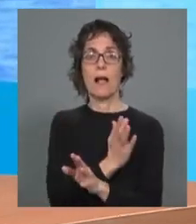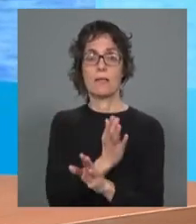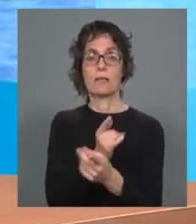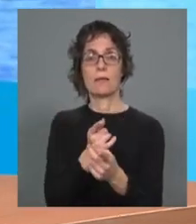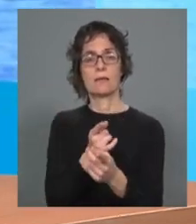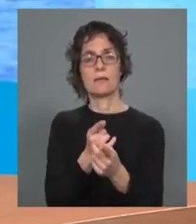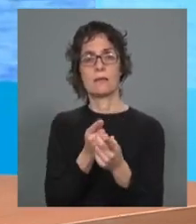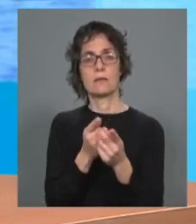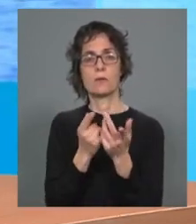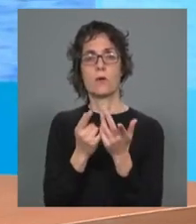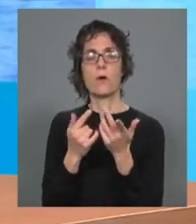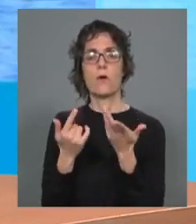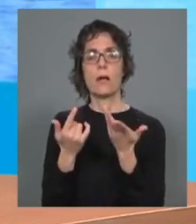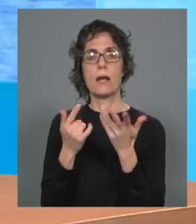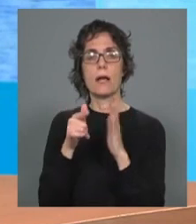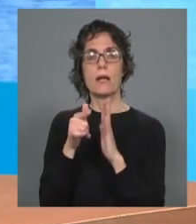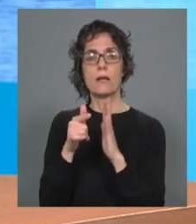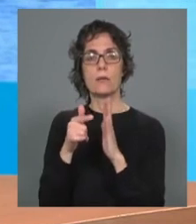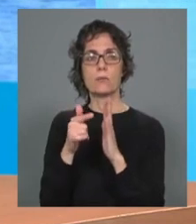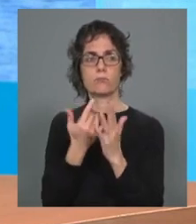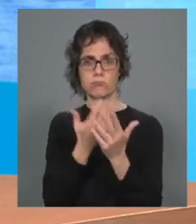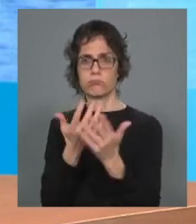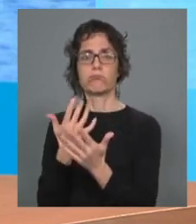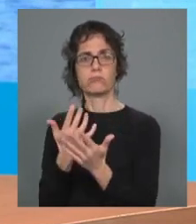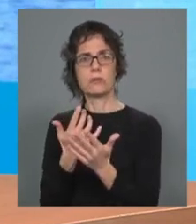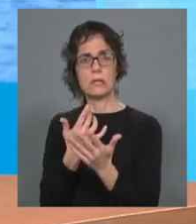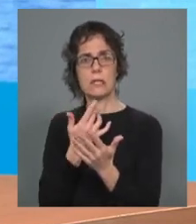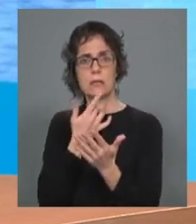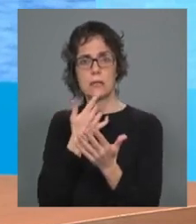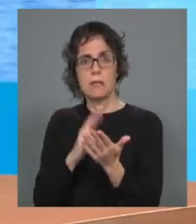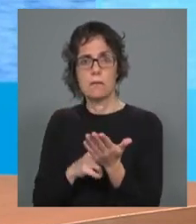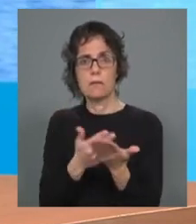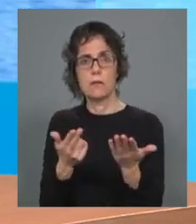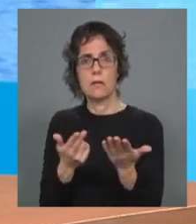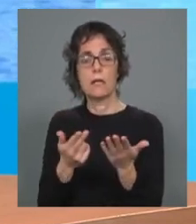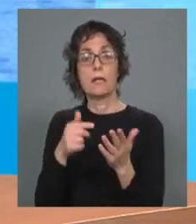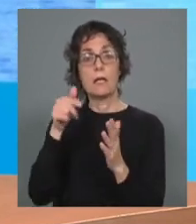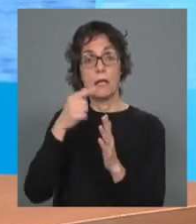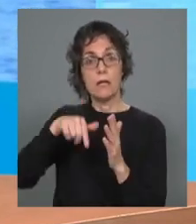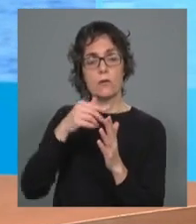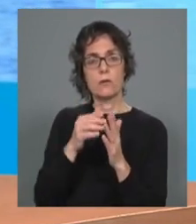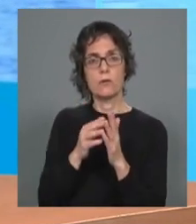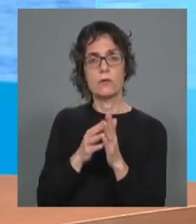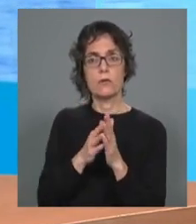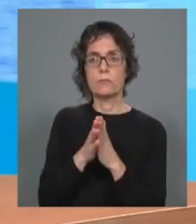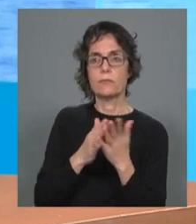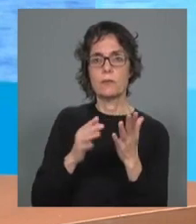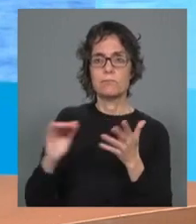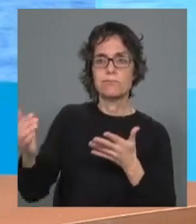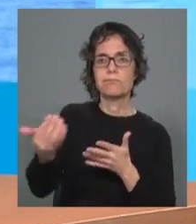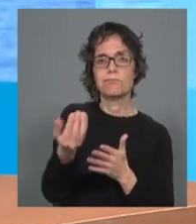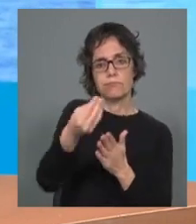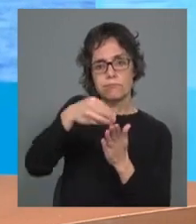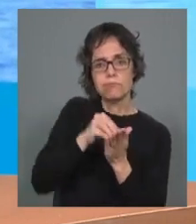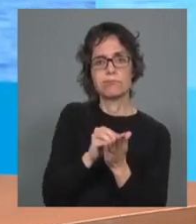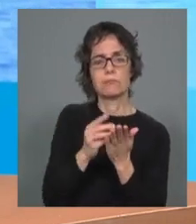mas patrimonialmente relevantes, e que aqui se congregam para, enfim, assumir um discurso e passar